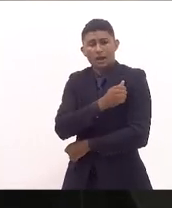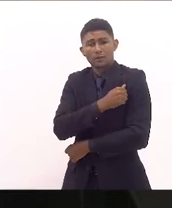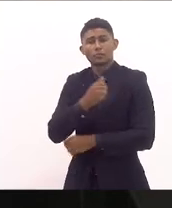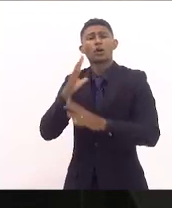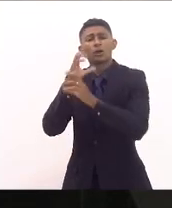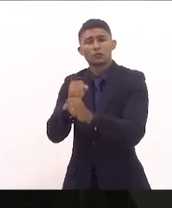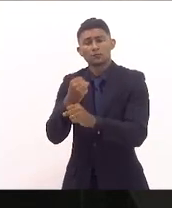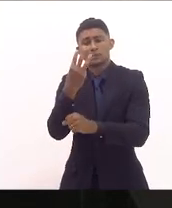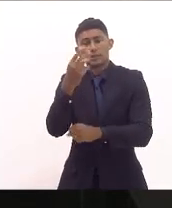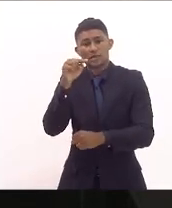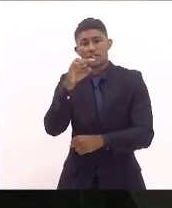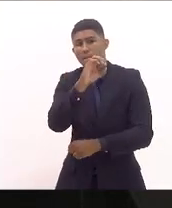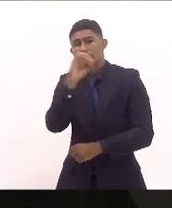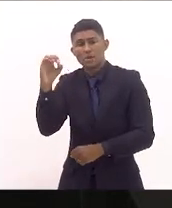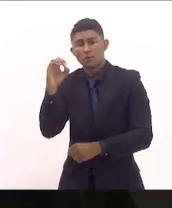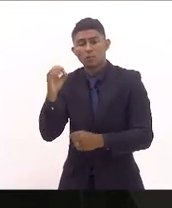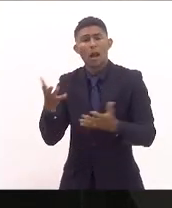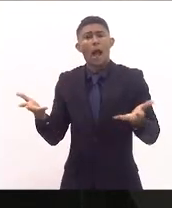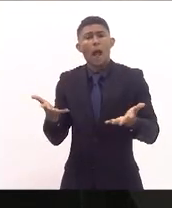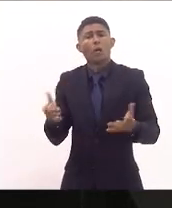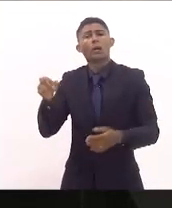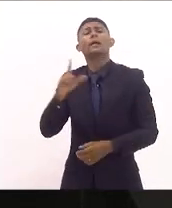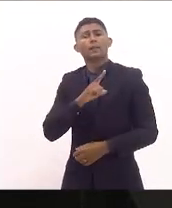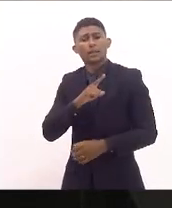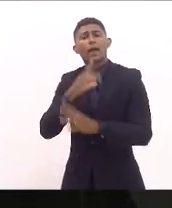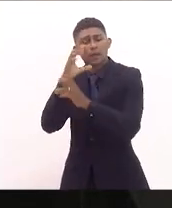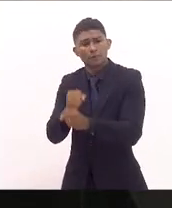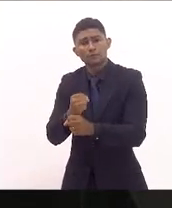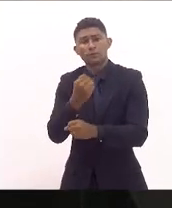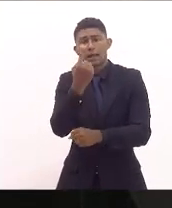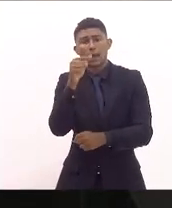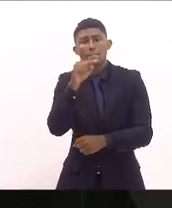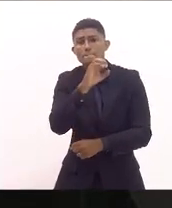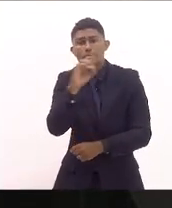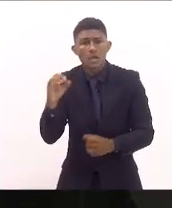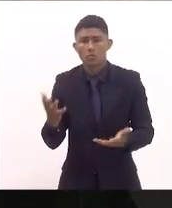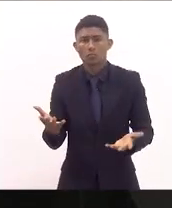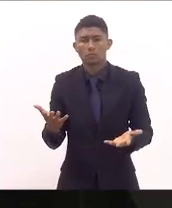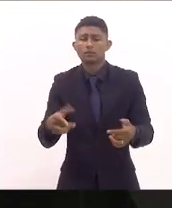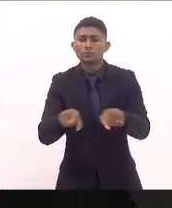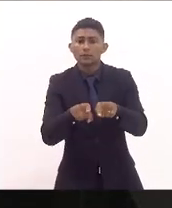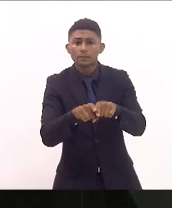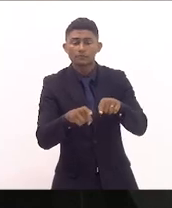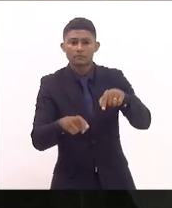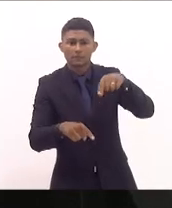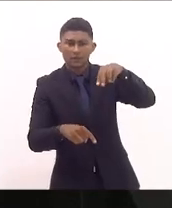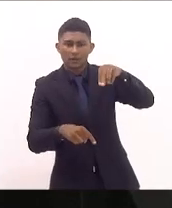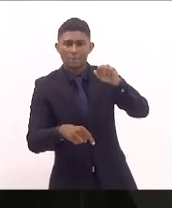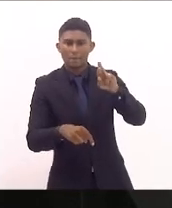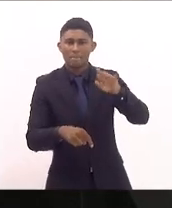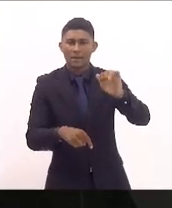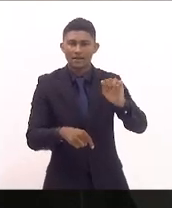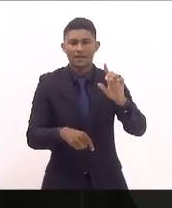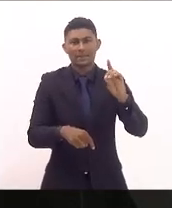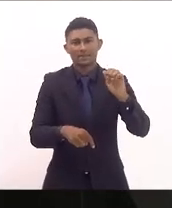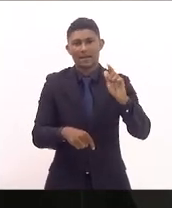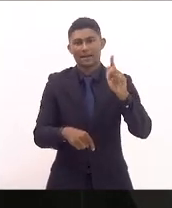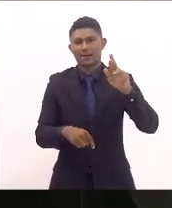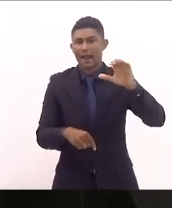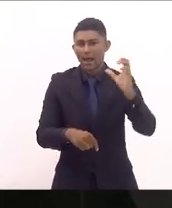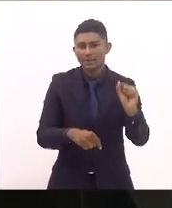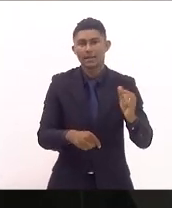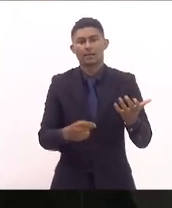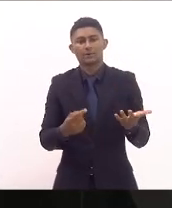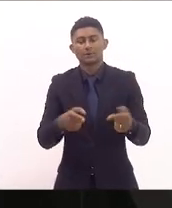drasticamente menos de mil estudantes a gente teve um Maria da Graça a gente teve em Quintino a gente teve Várias